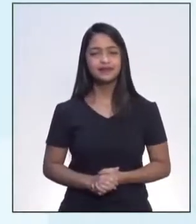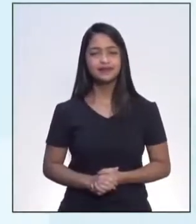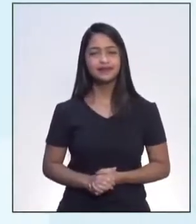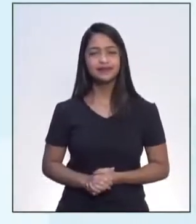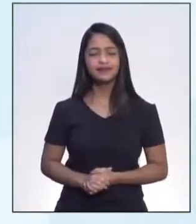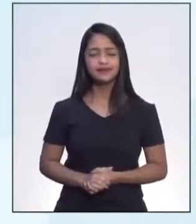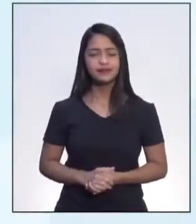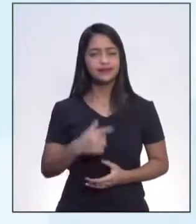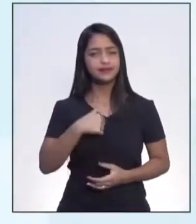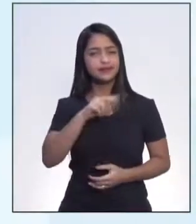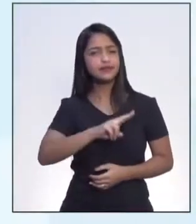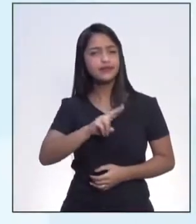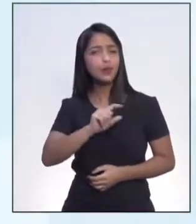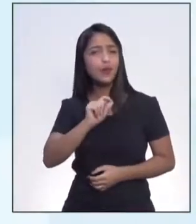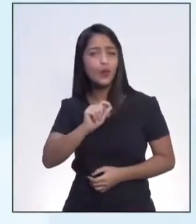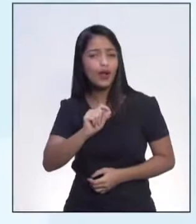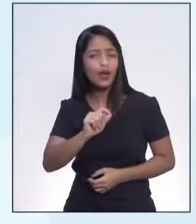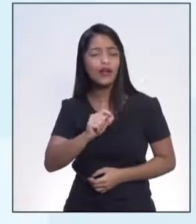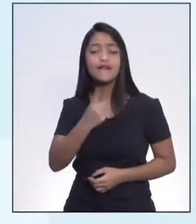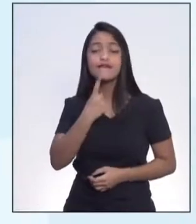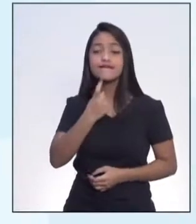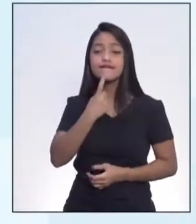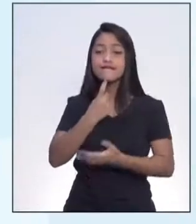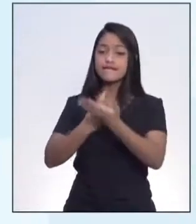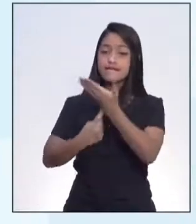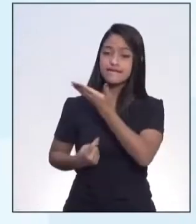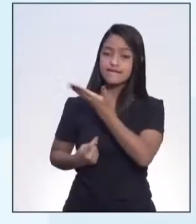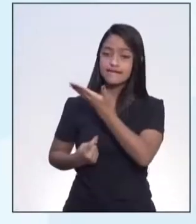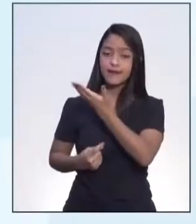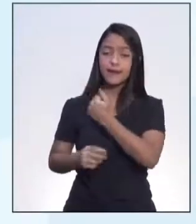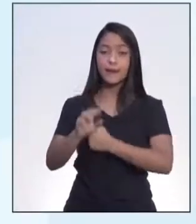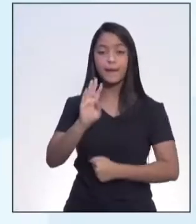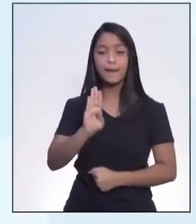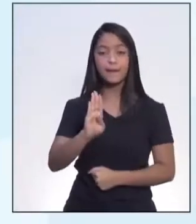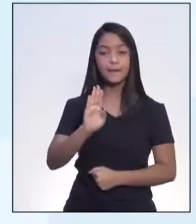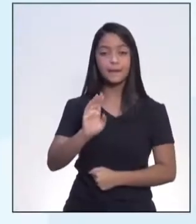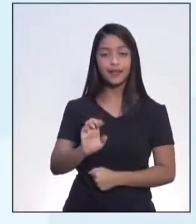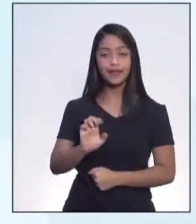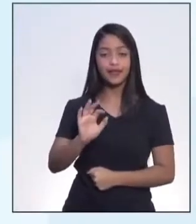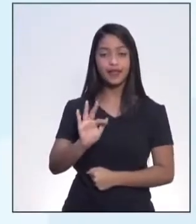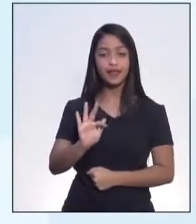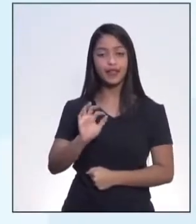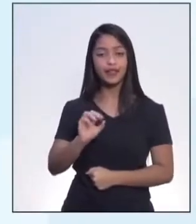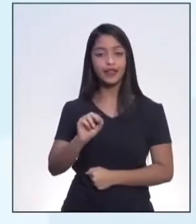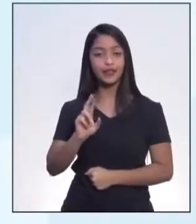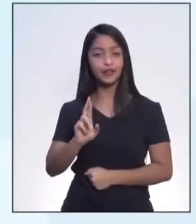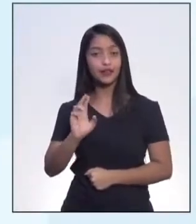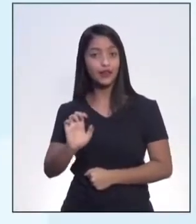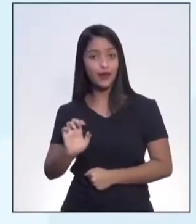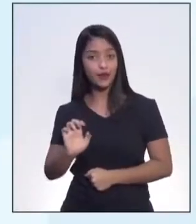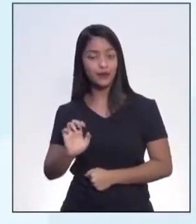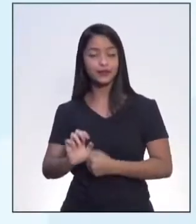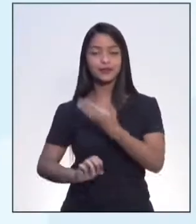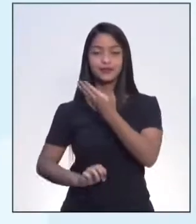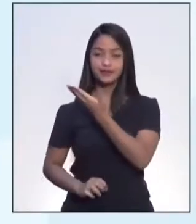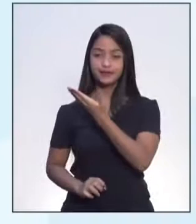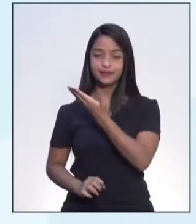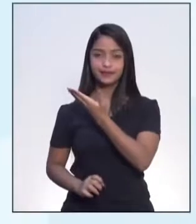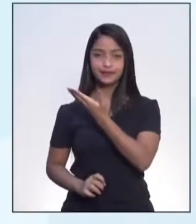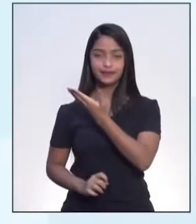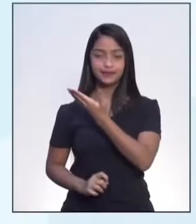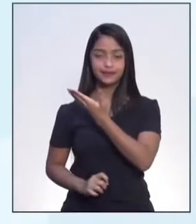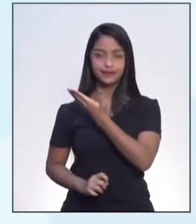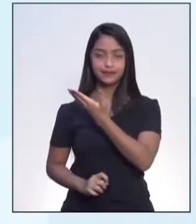Qual que eu usei? Eu usei o before. Then I relax in front of TV or computer for about 1 hour before doing